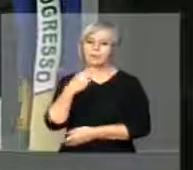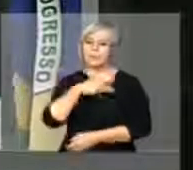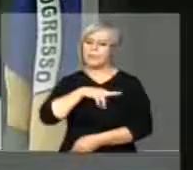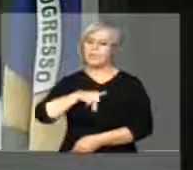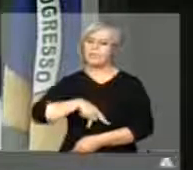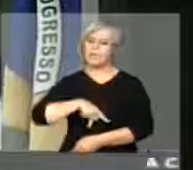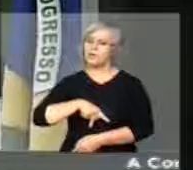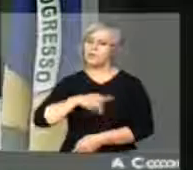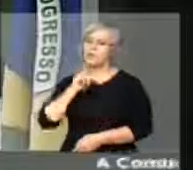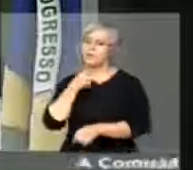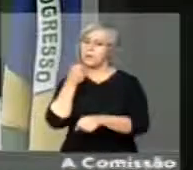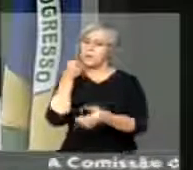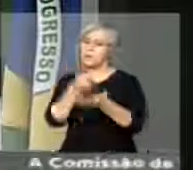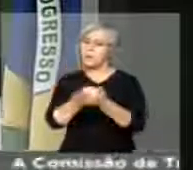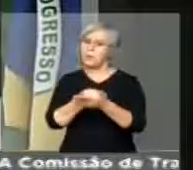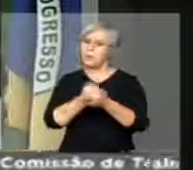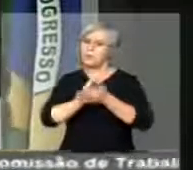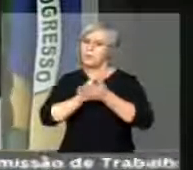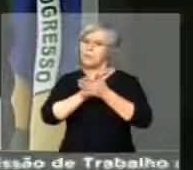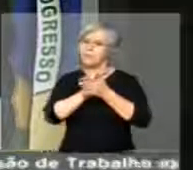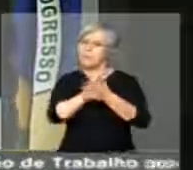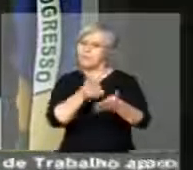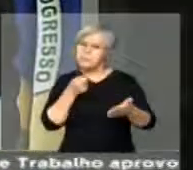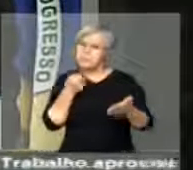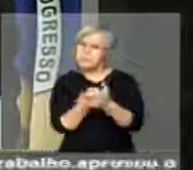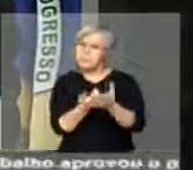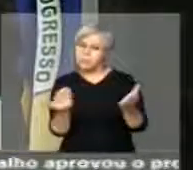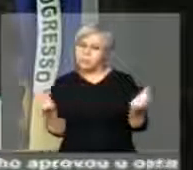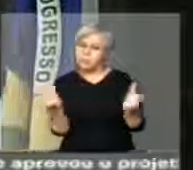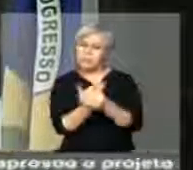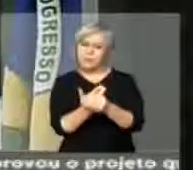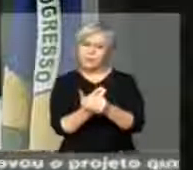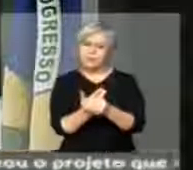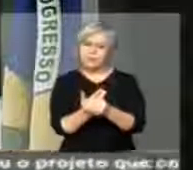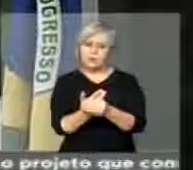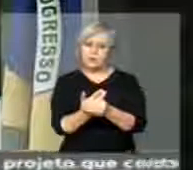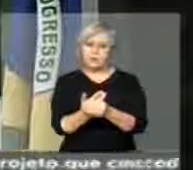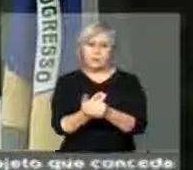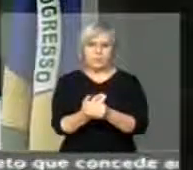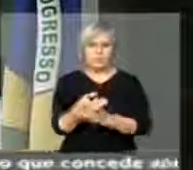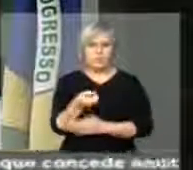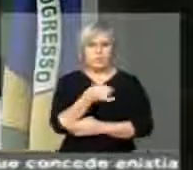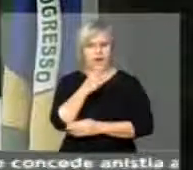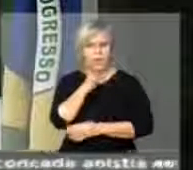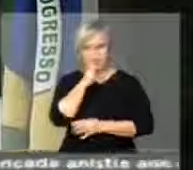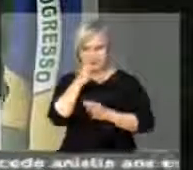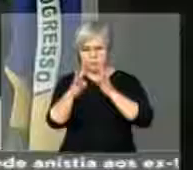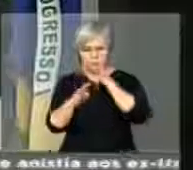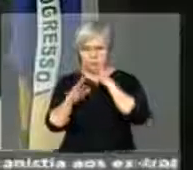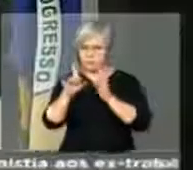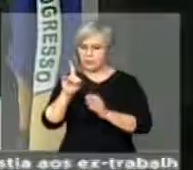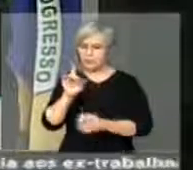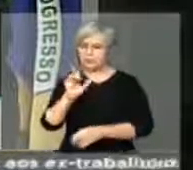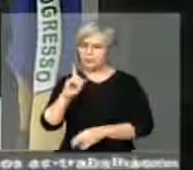Público fique atento para as delações